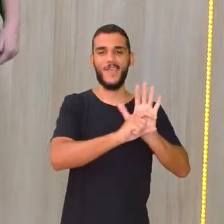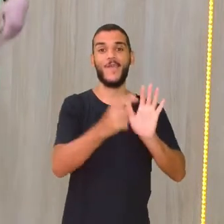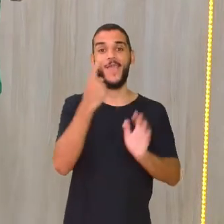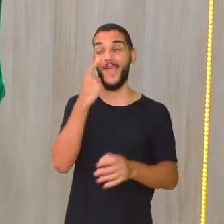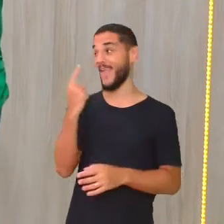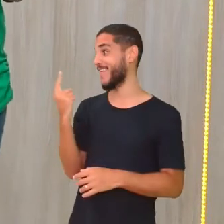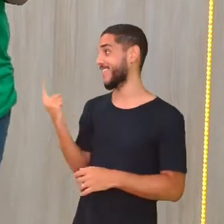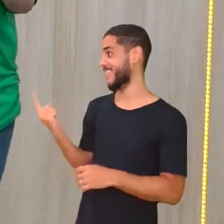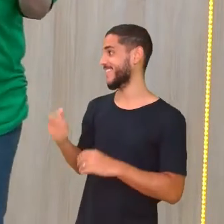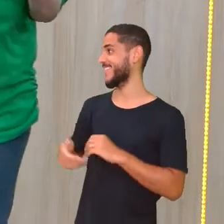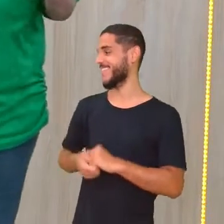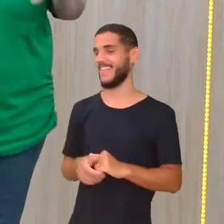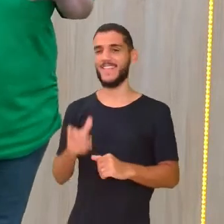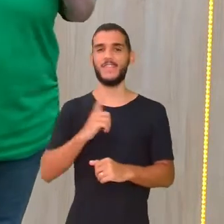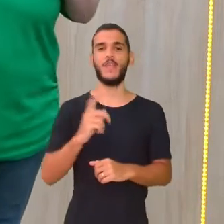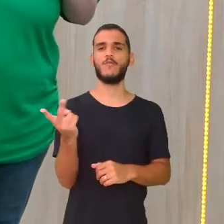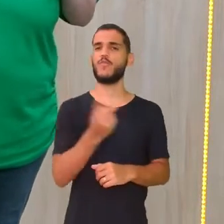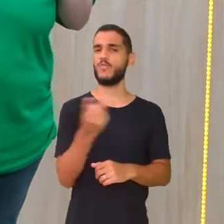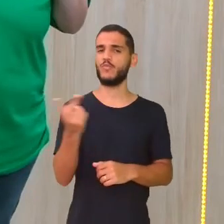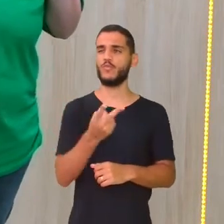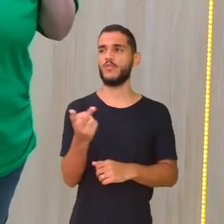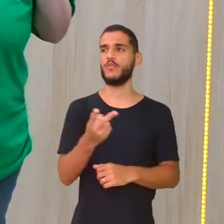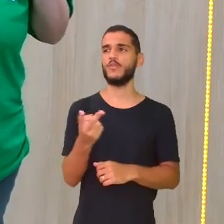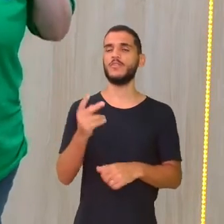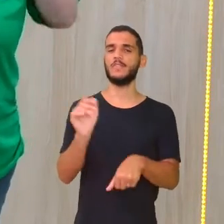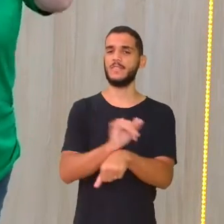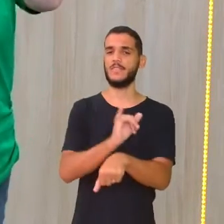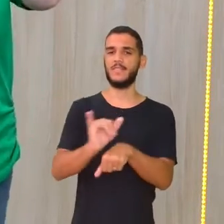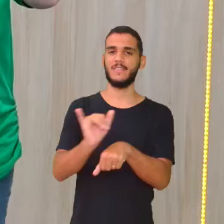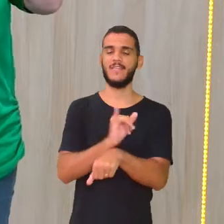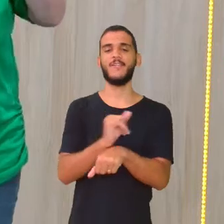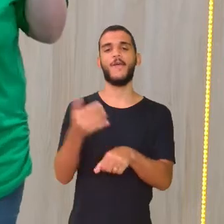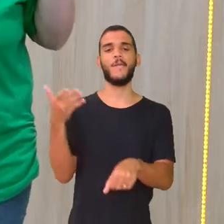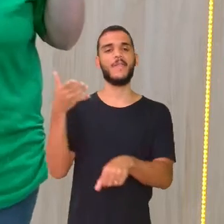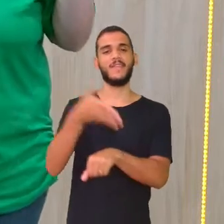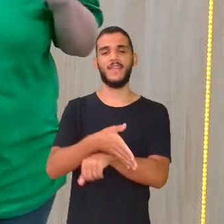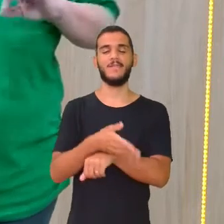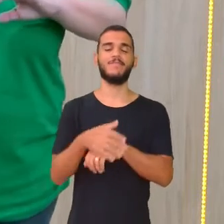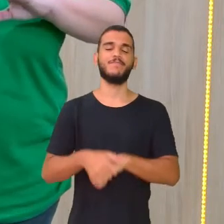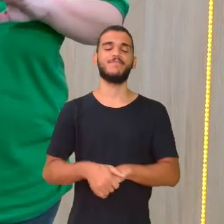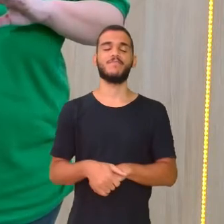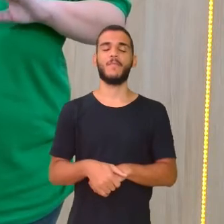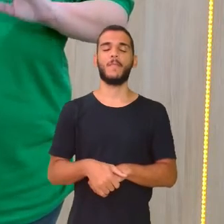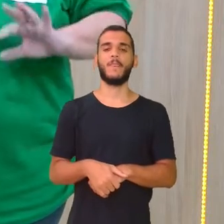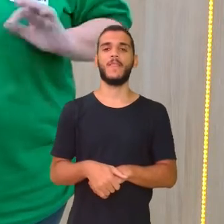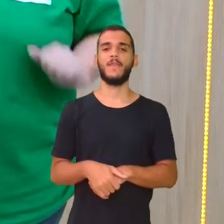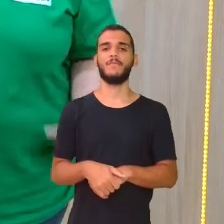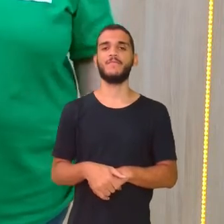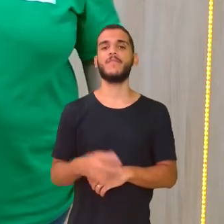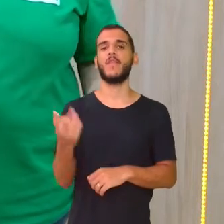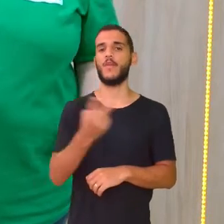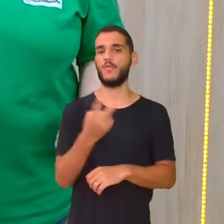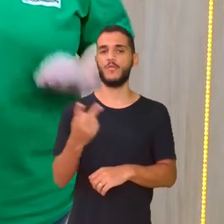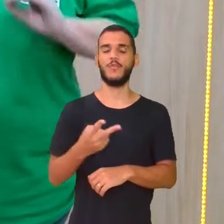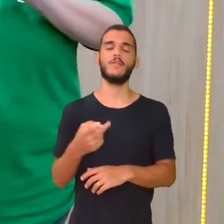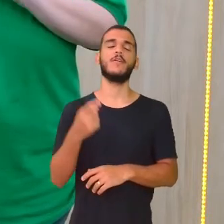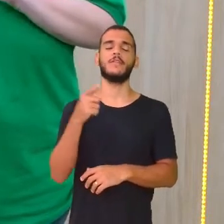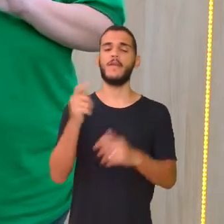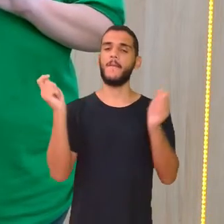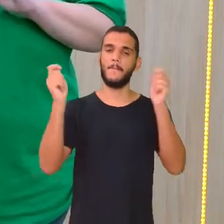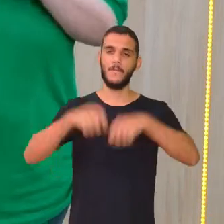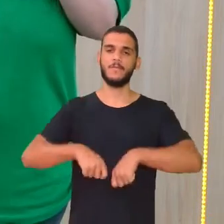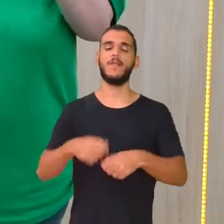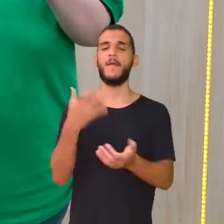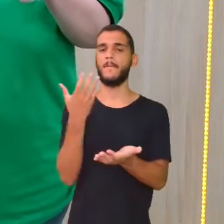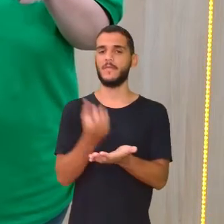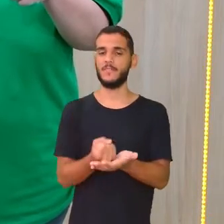Isso! E aí tem os dois sistemas, que eu não sei dizer muito bem o nome, mas é para os dois sistemas, vocês podem ir